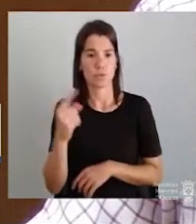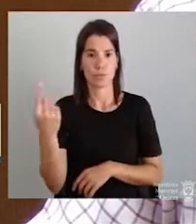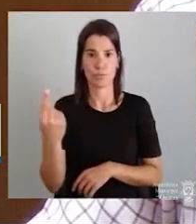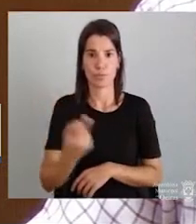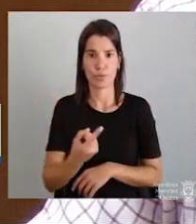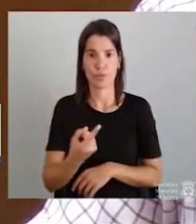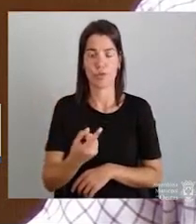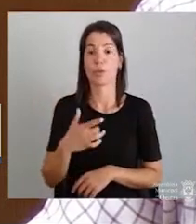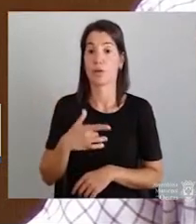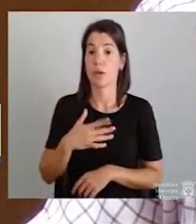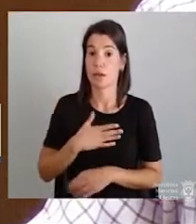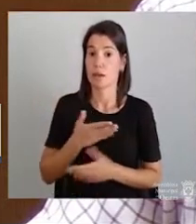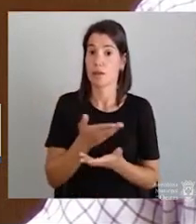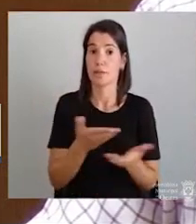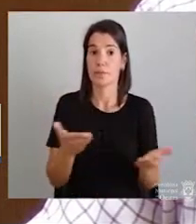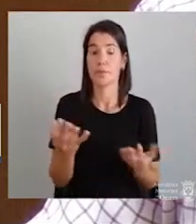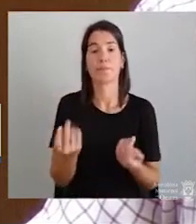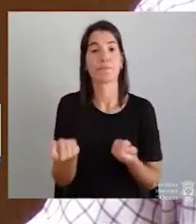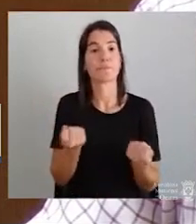empresa a gerir